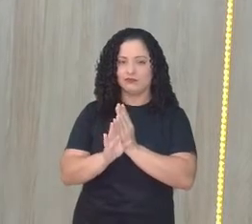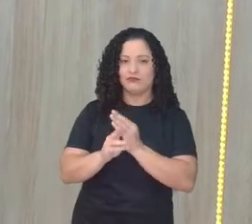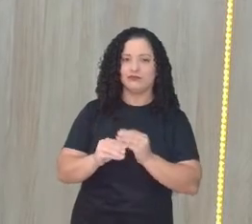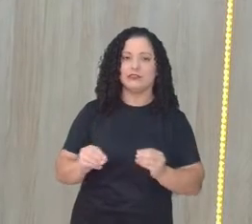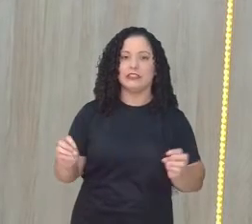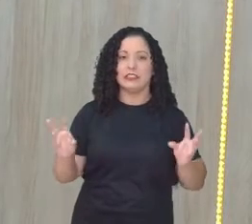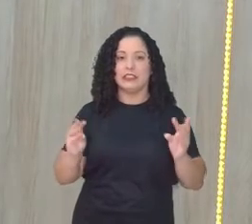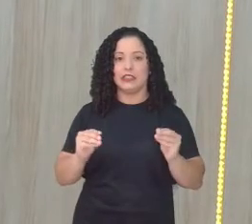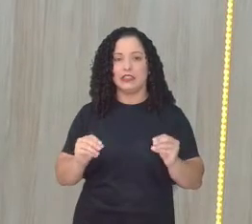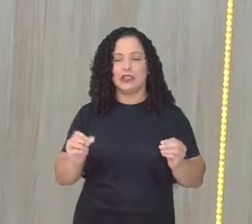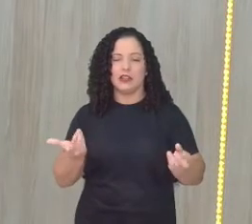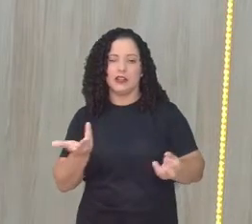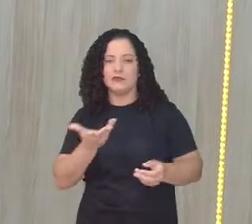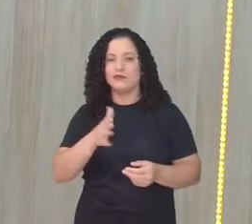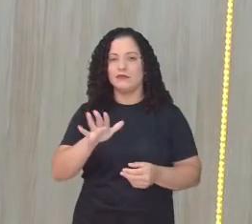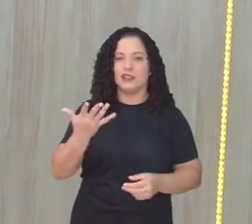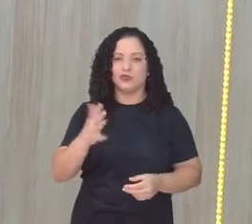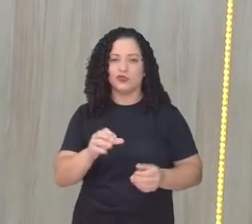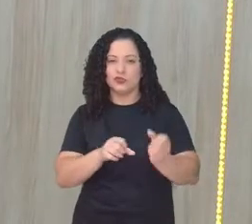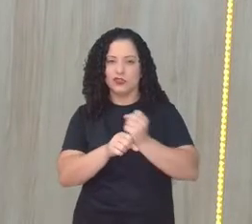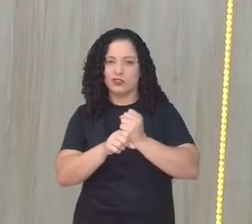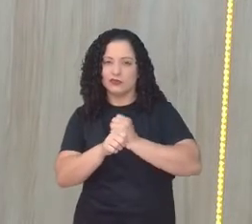e que datava de mais ou menos